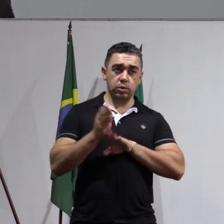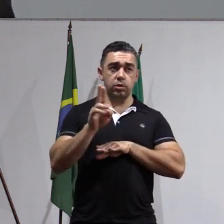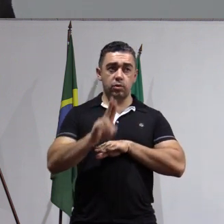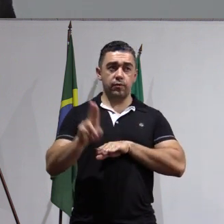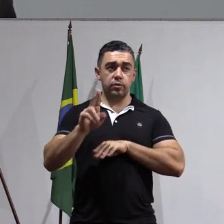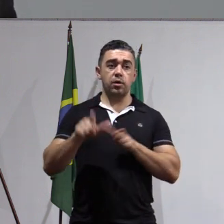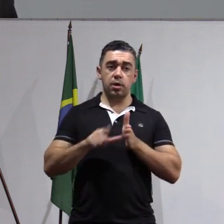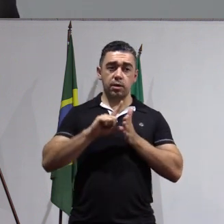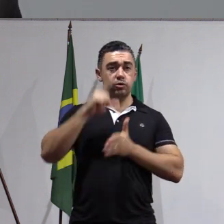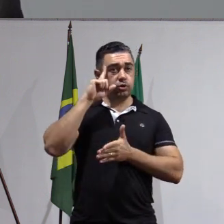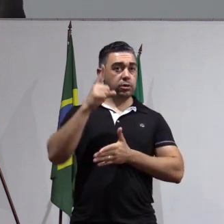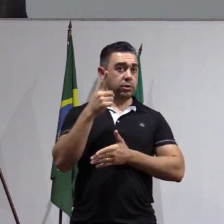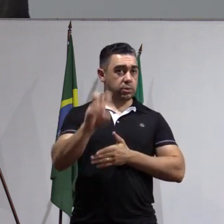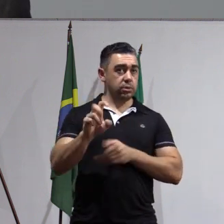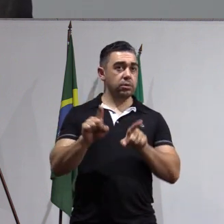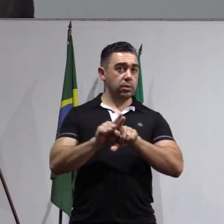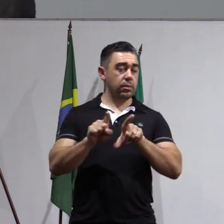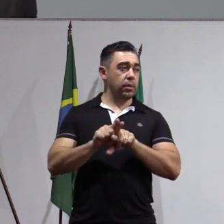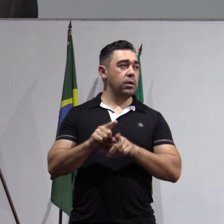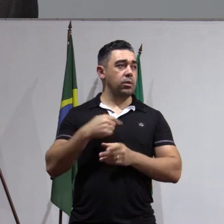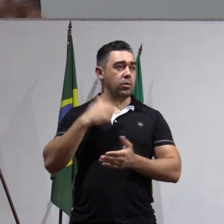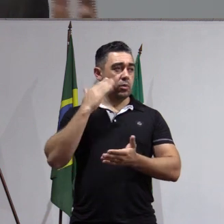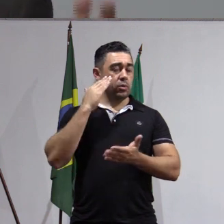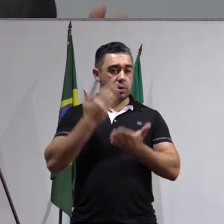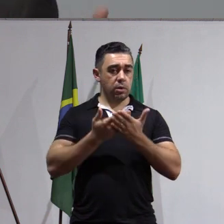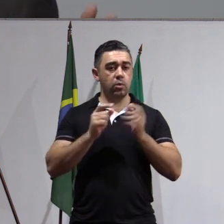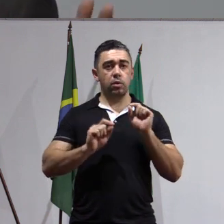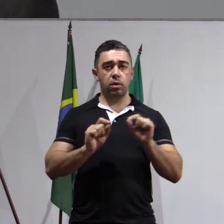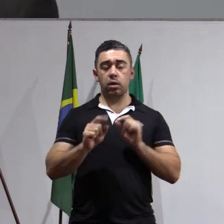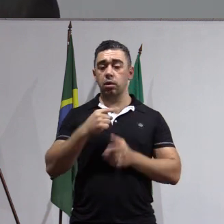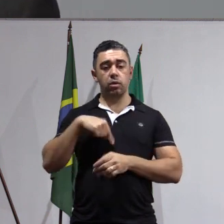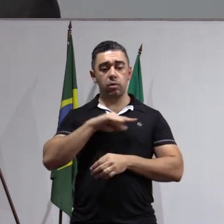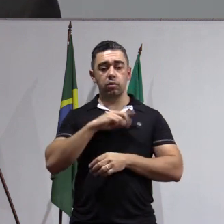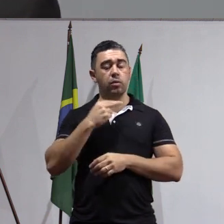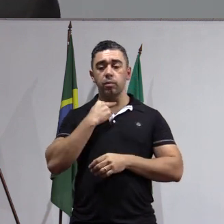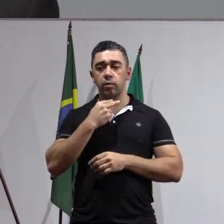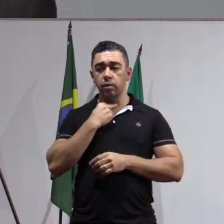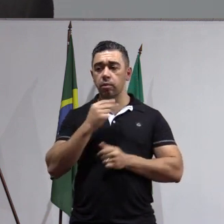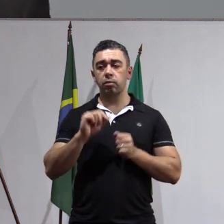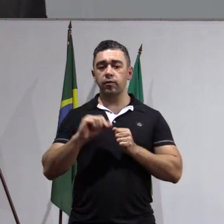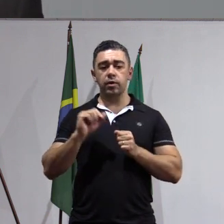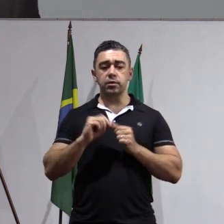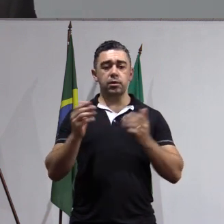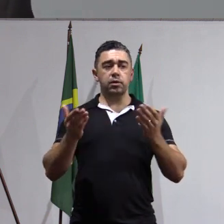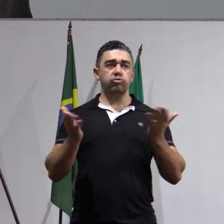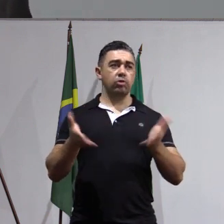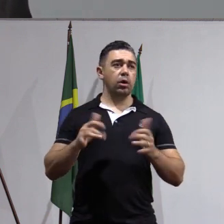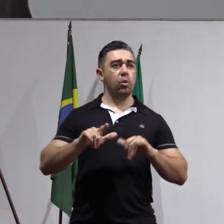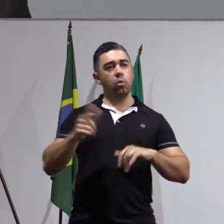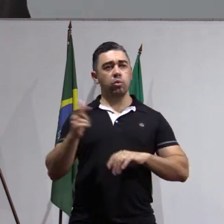do dia 15 também. Creio que não temos condição de fazer um encaminhamento mais